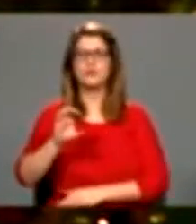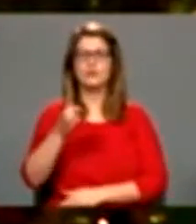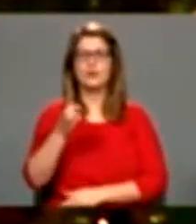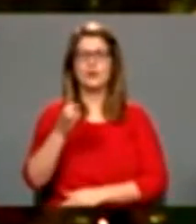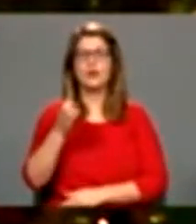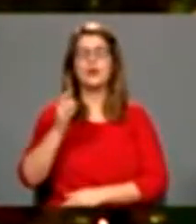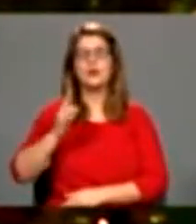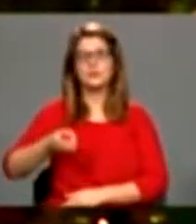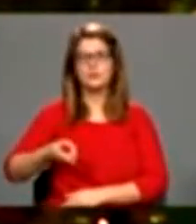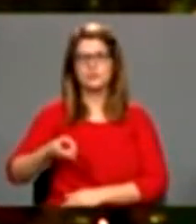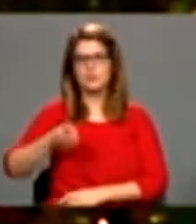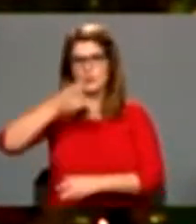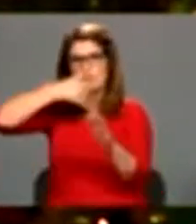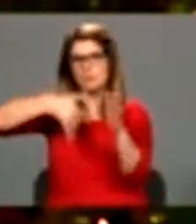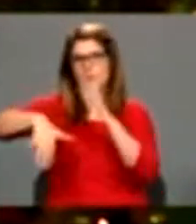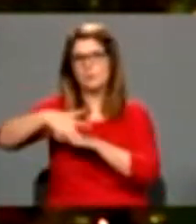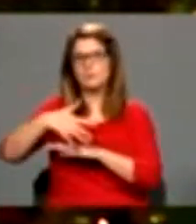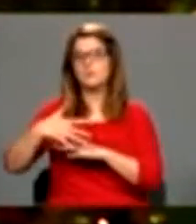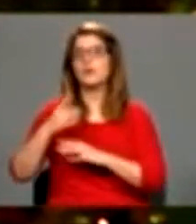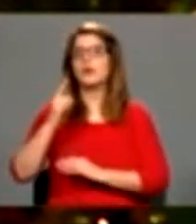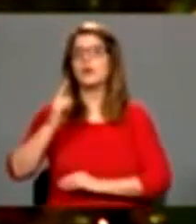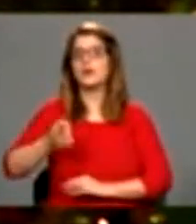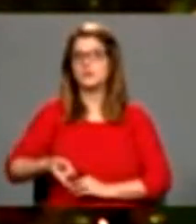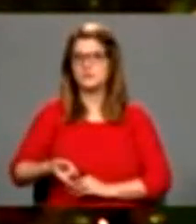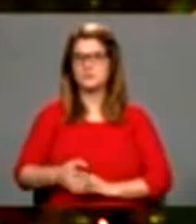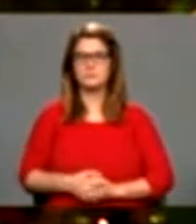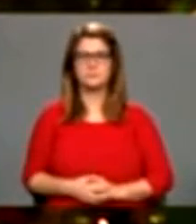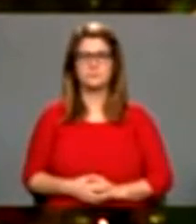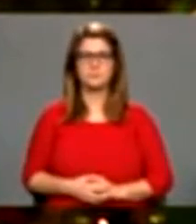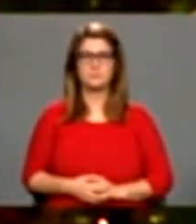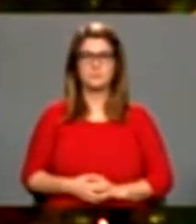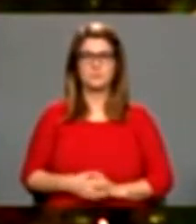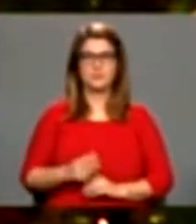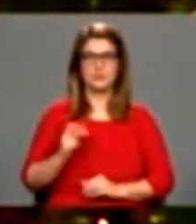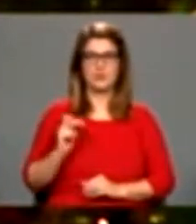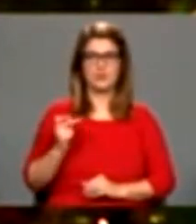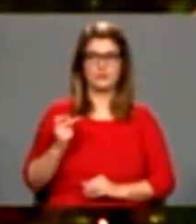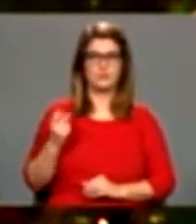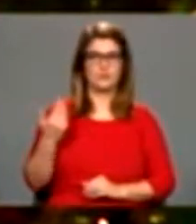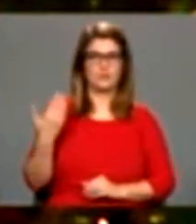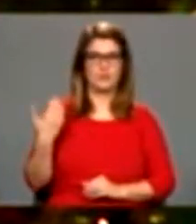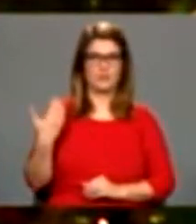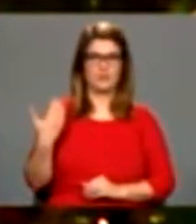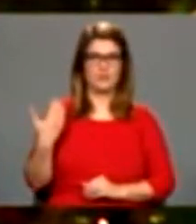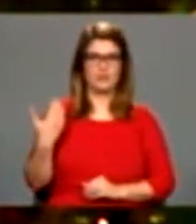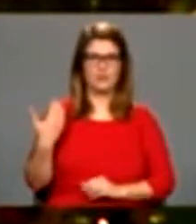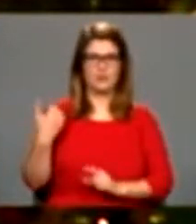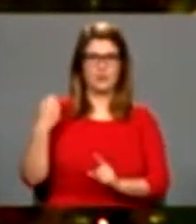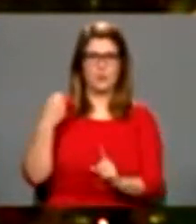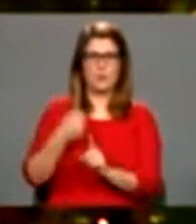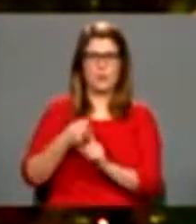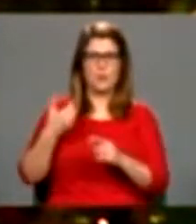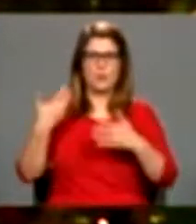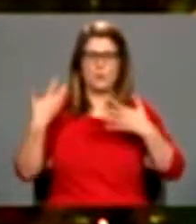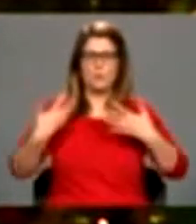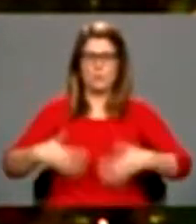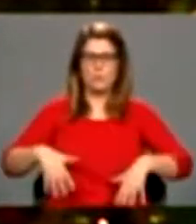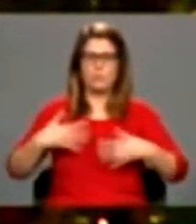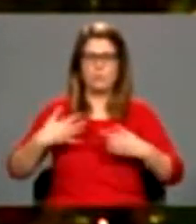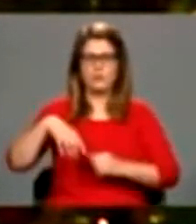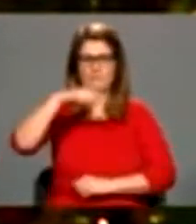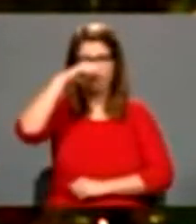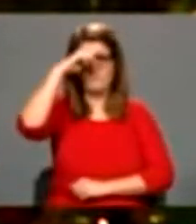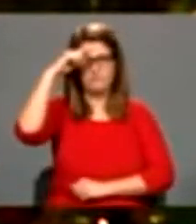e com o povo nos anos mais recentes desafiantes difíceis